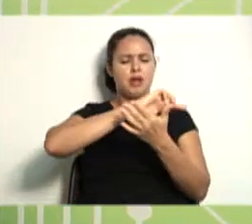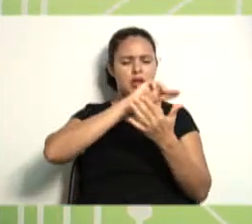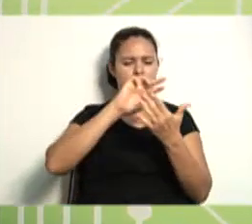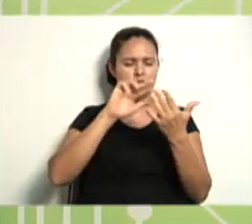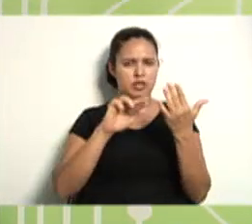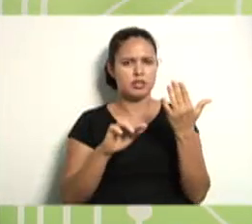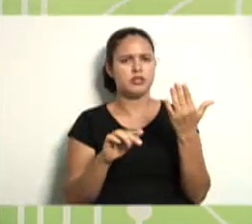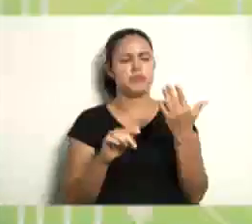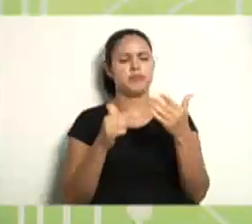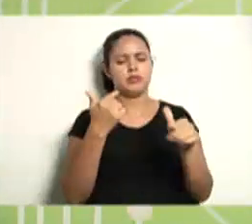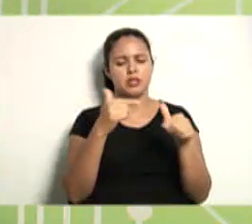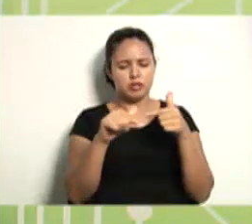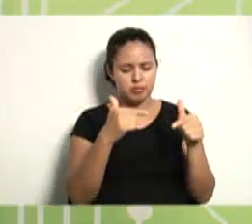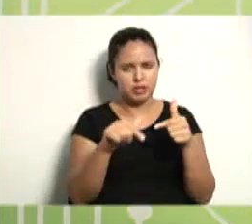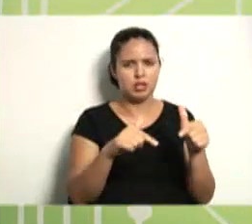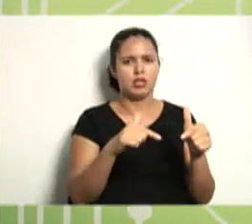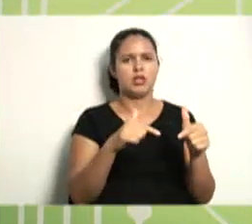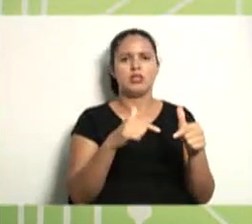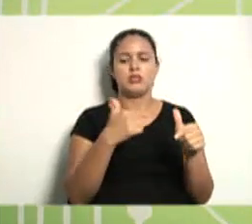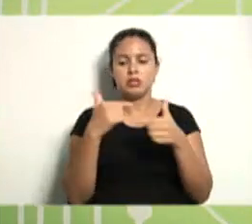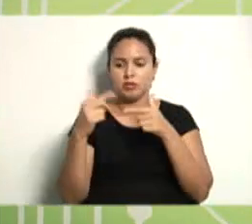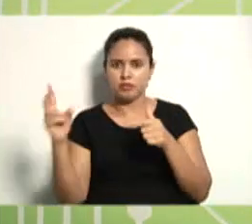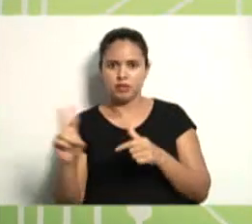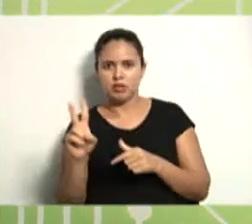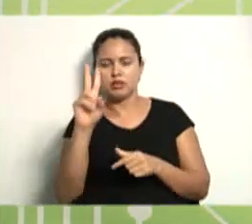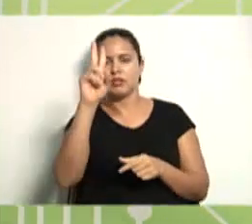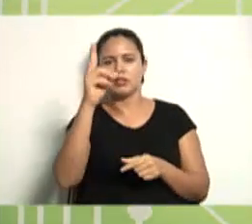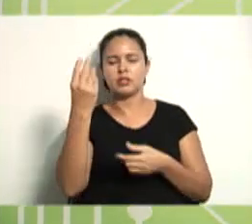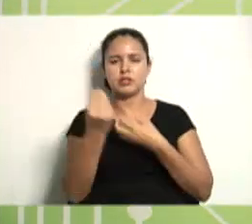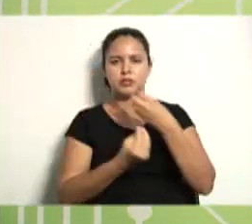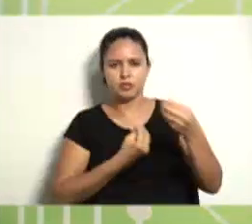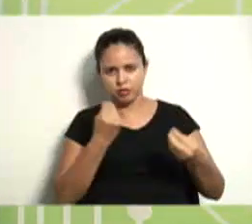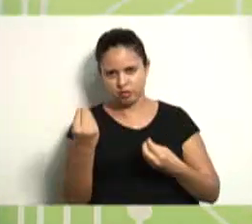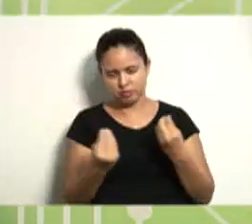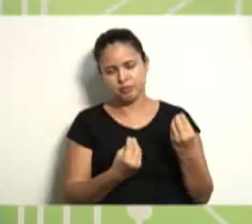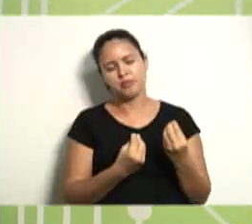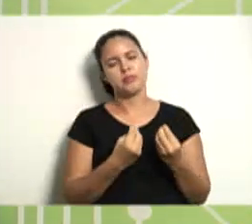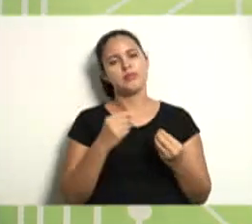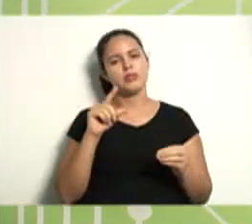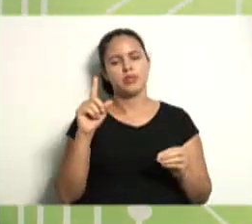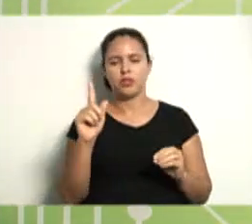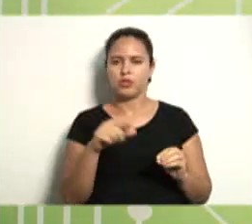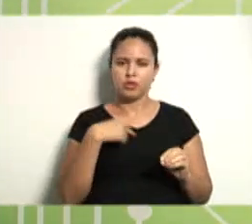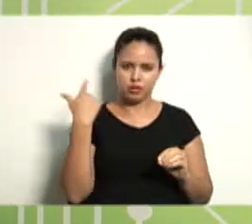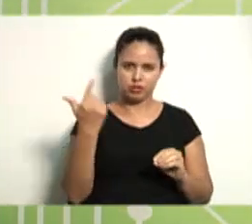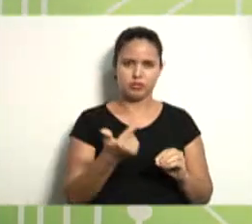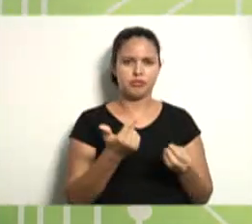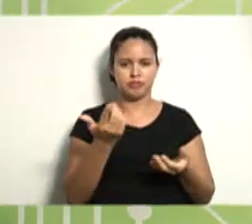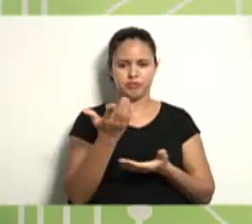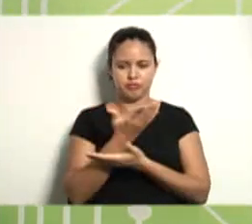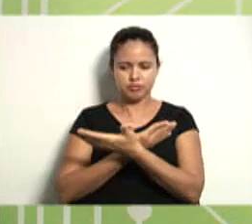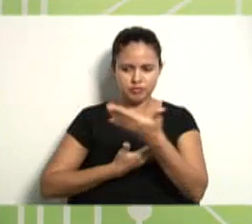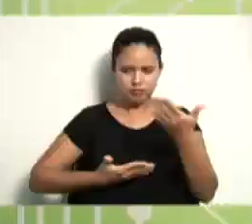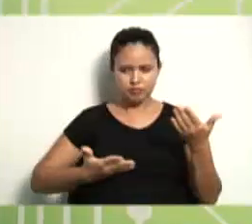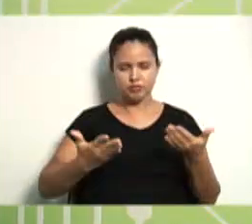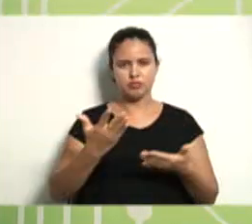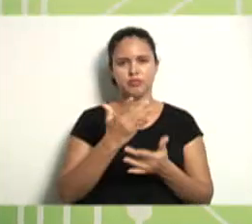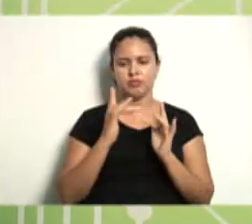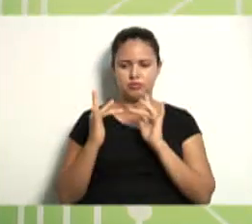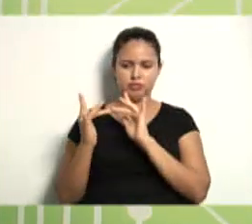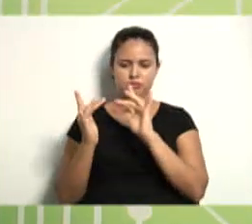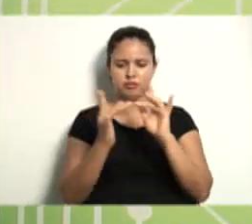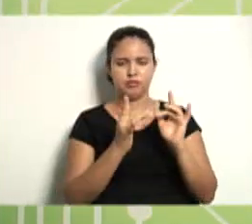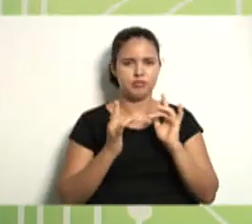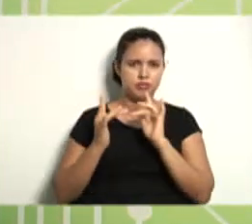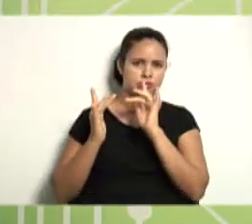valorizado, quem pode executar algum tipo de trabalho, isso é a nossa relação uns com os outros que vai